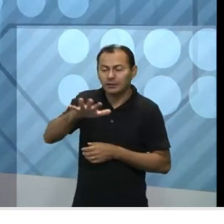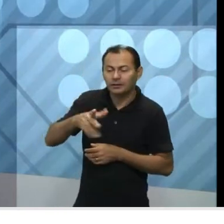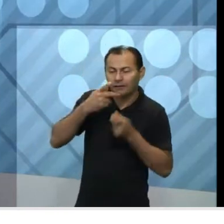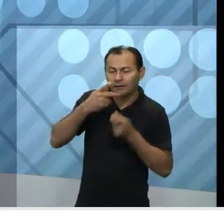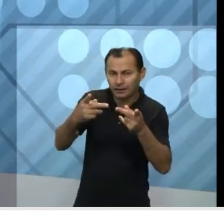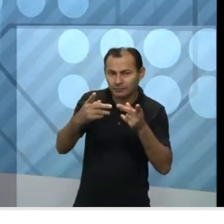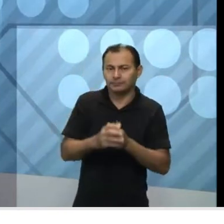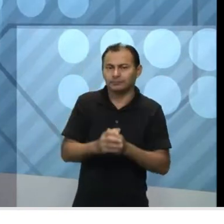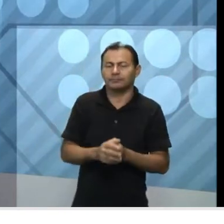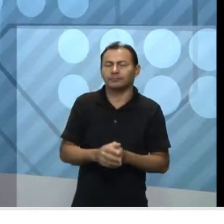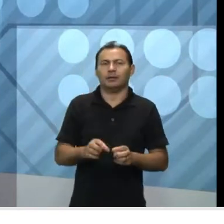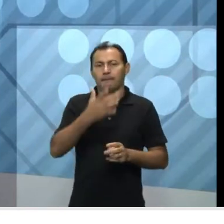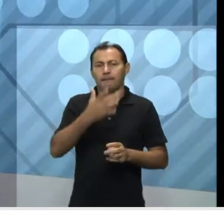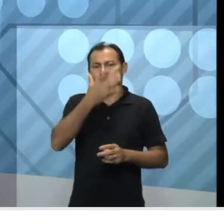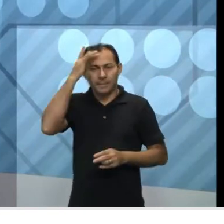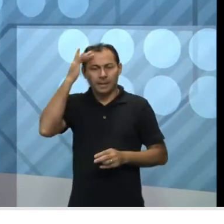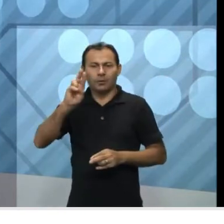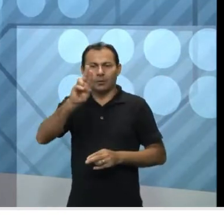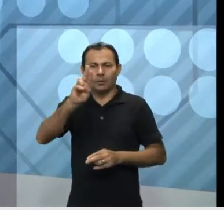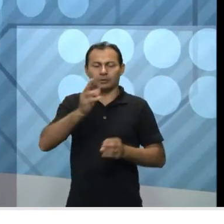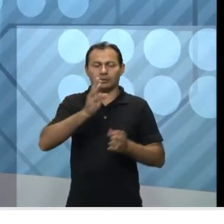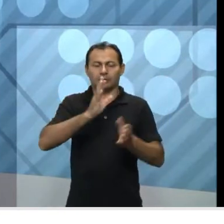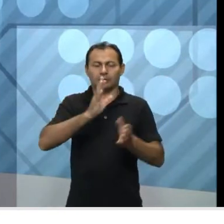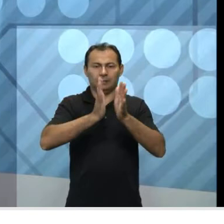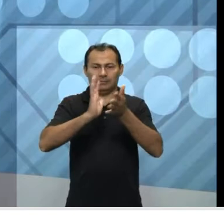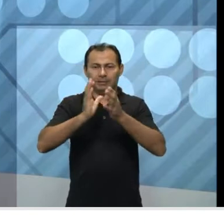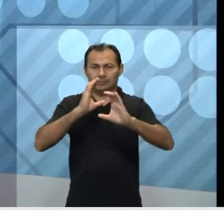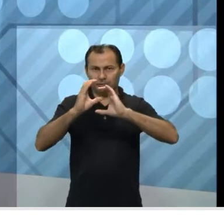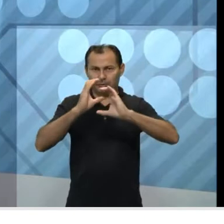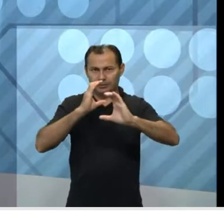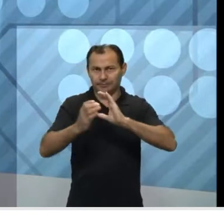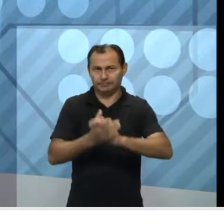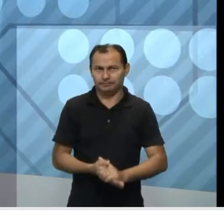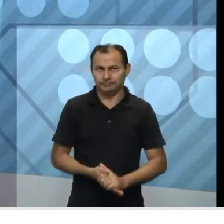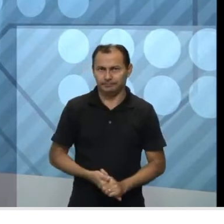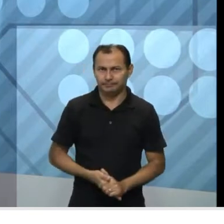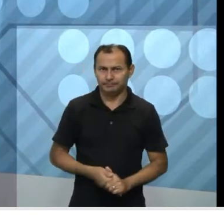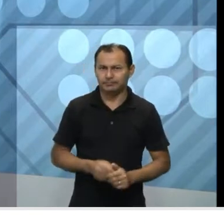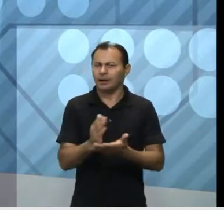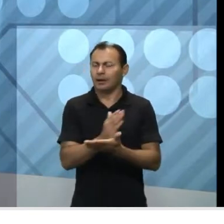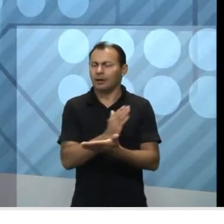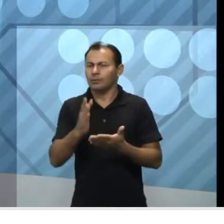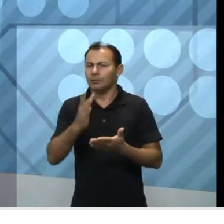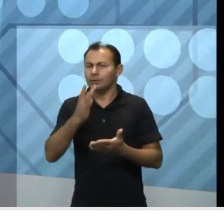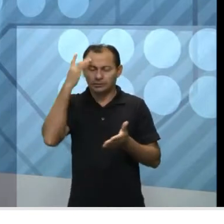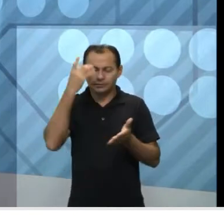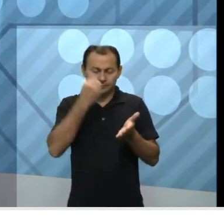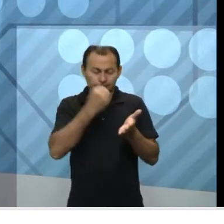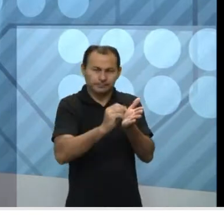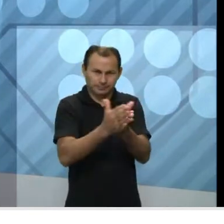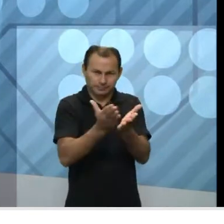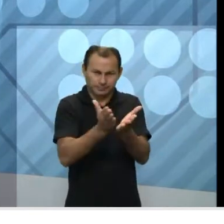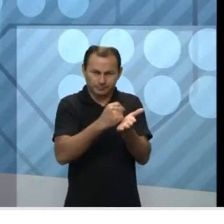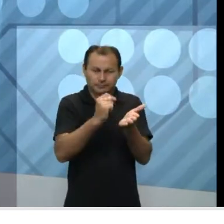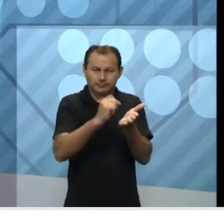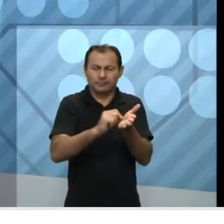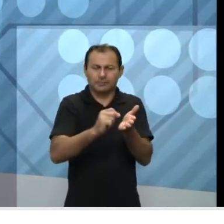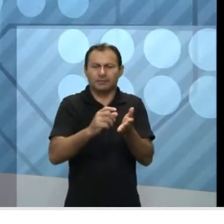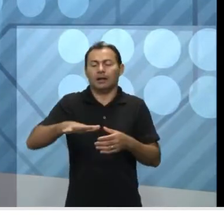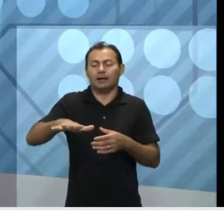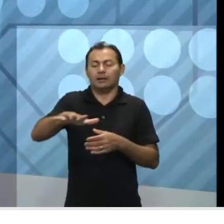que utilizam a Libras para se comunicar. Alguns autores da área da surdez, na grande maioria, eles dizem o seguinte,